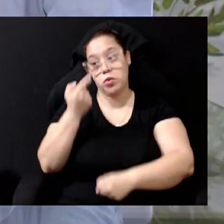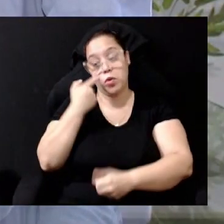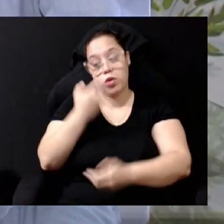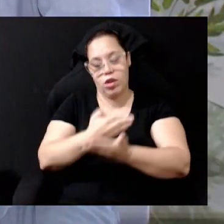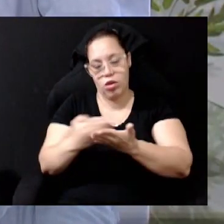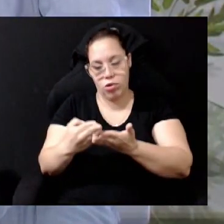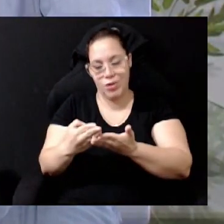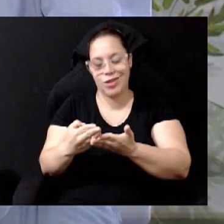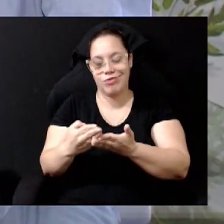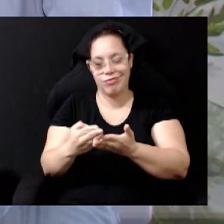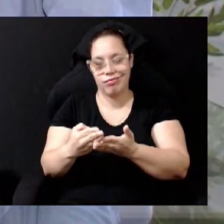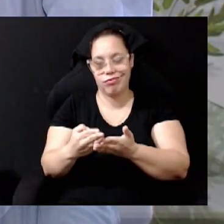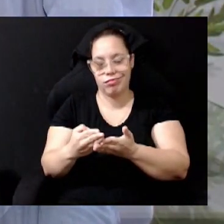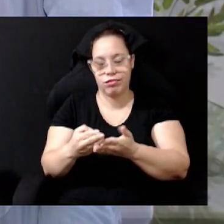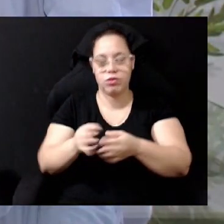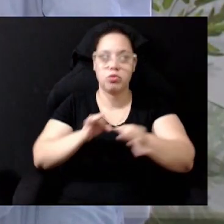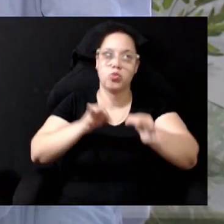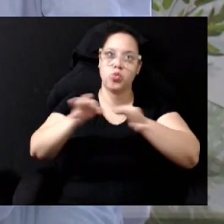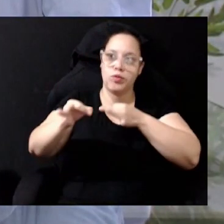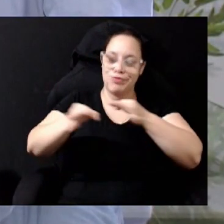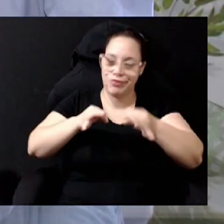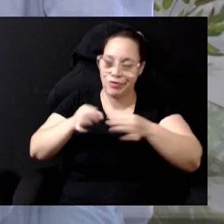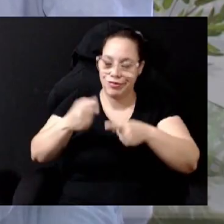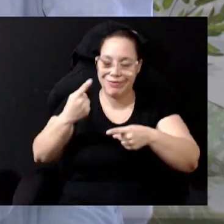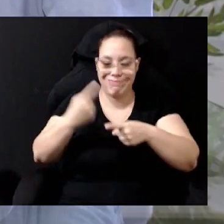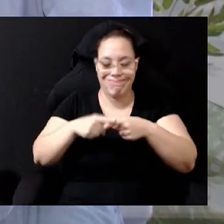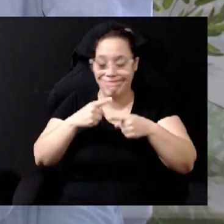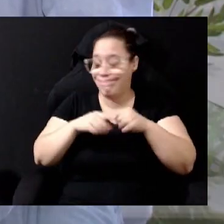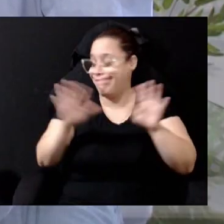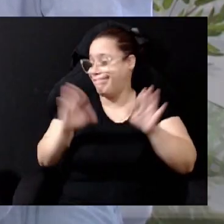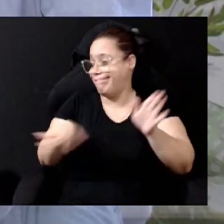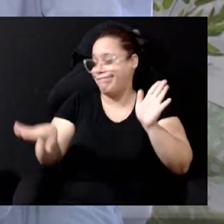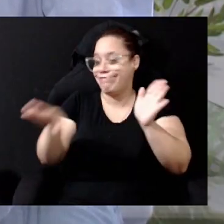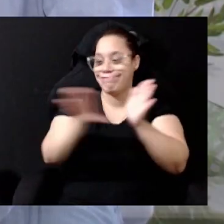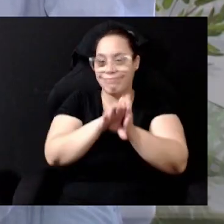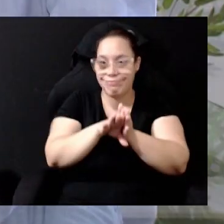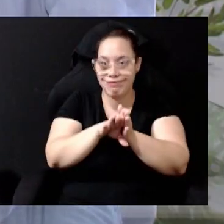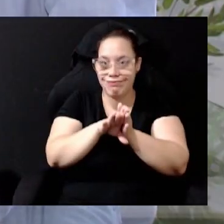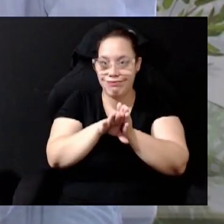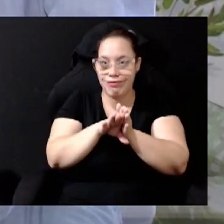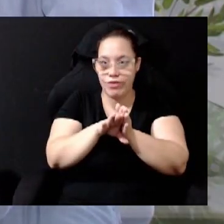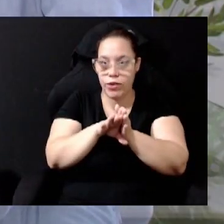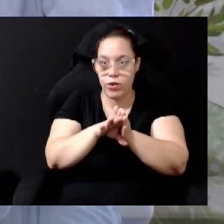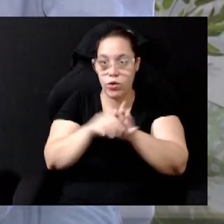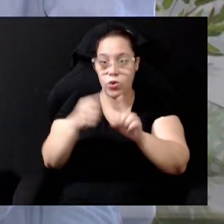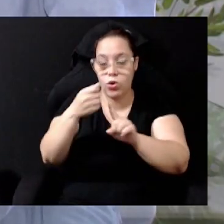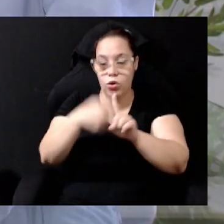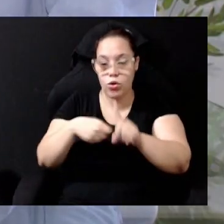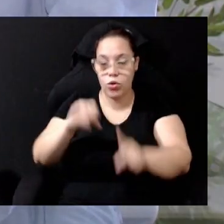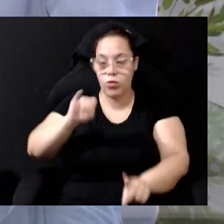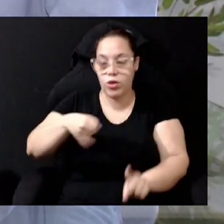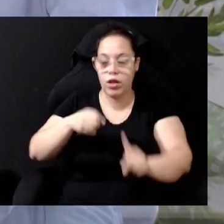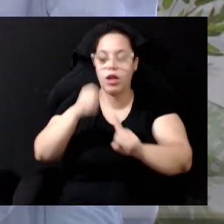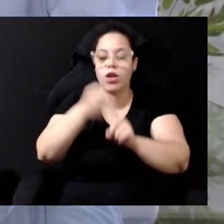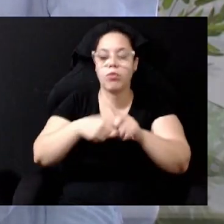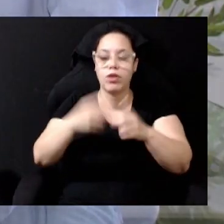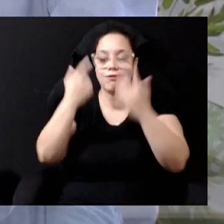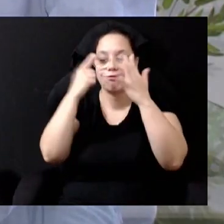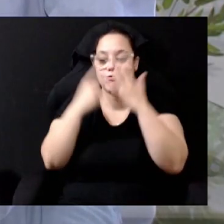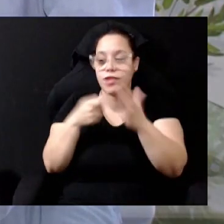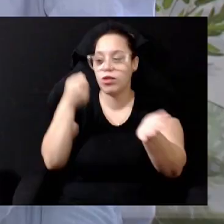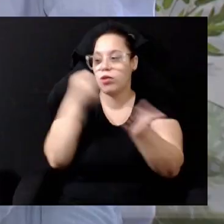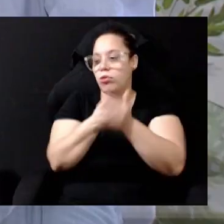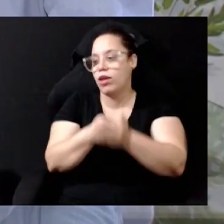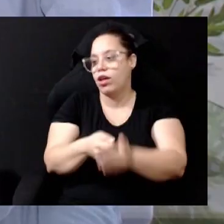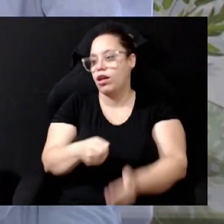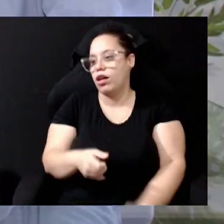precisa se preparar para isso, porque não adianta chegar no mês de janeiro, mês de fevereiro e dizer, não tenho dinheiro para pagar as minhas obrigações,